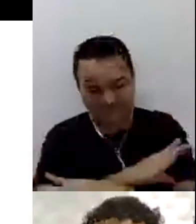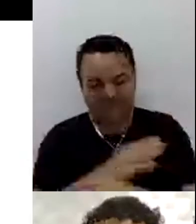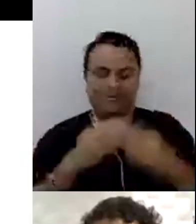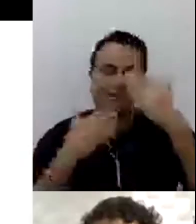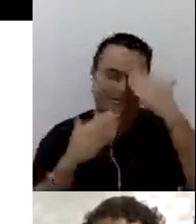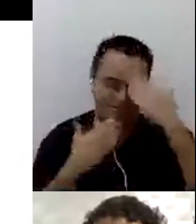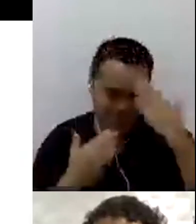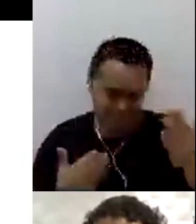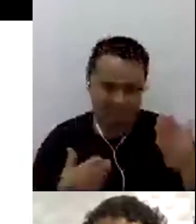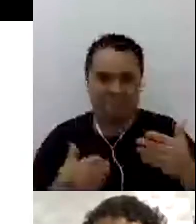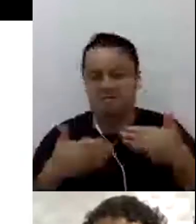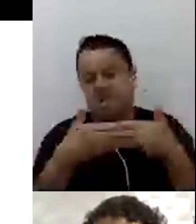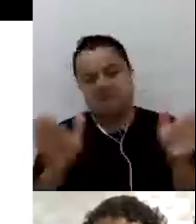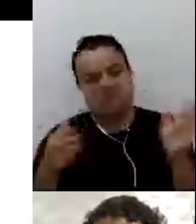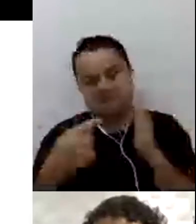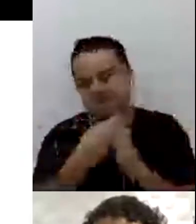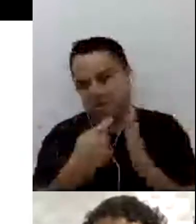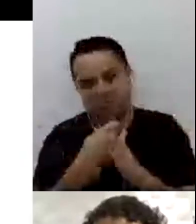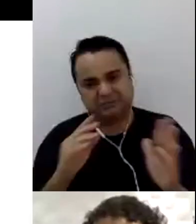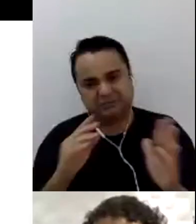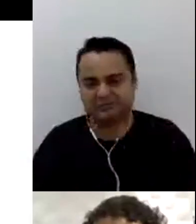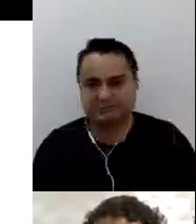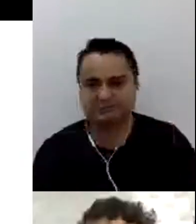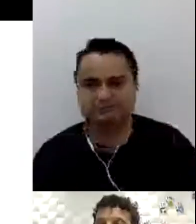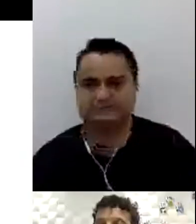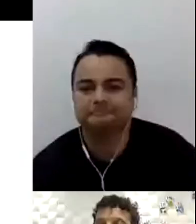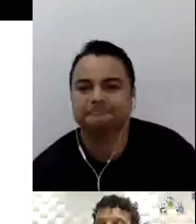agradeço e aberto para perguntas.